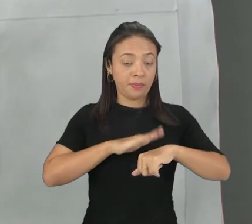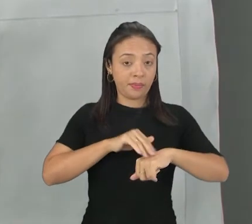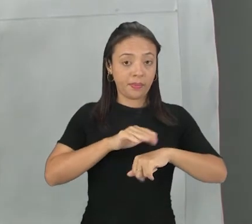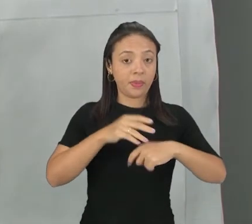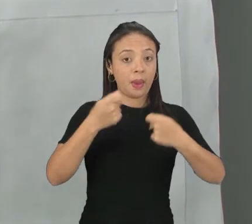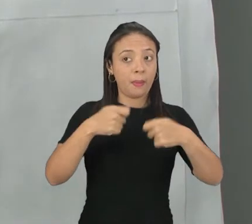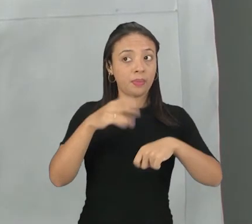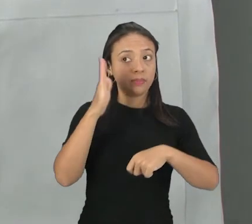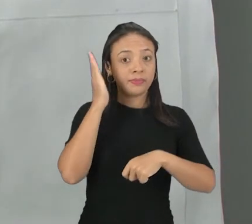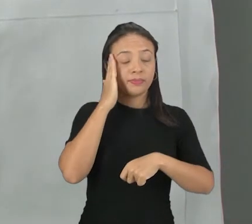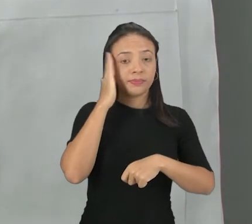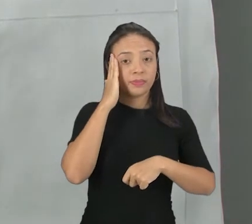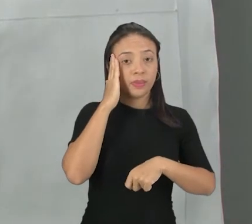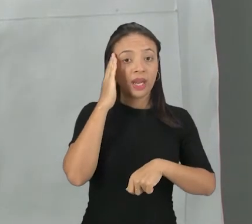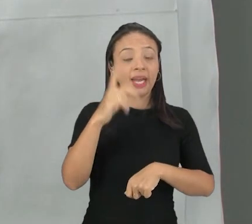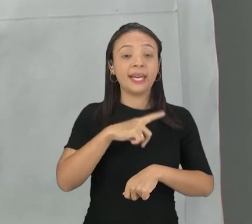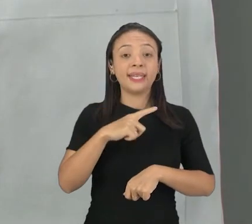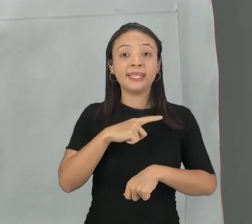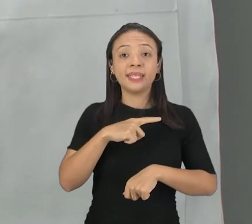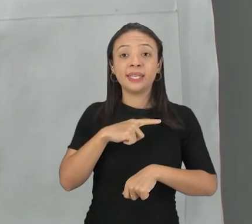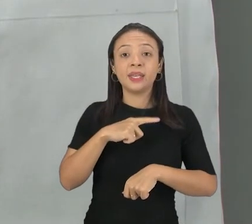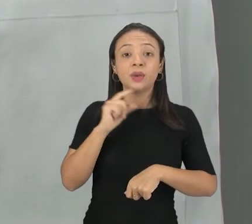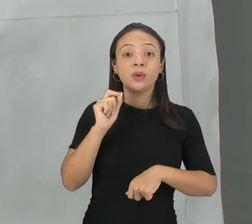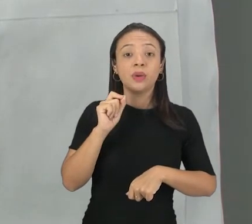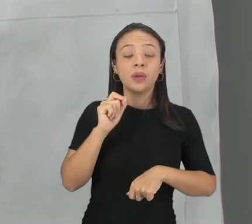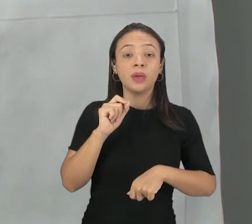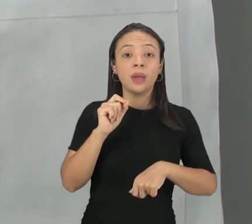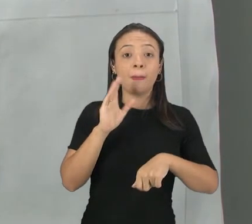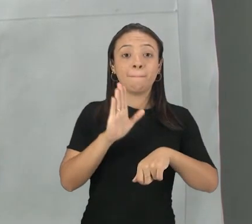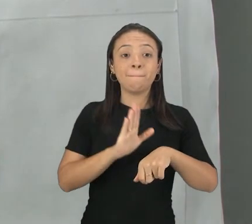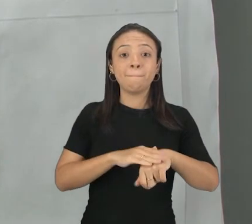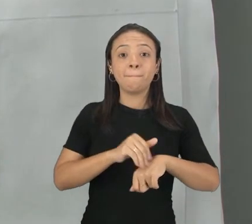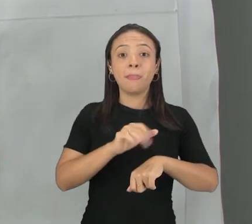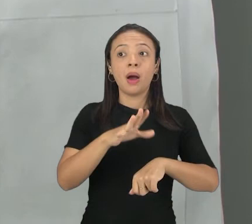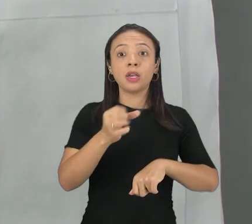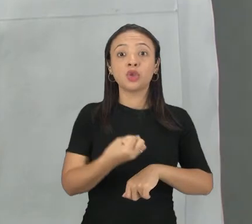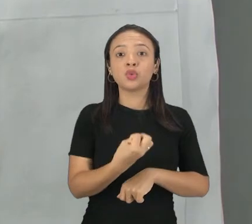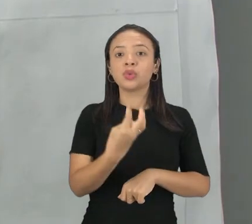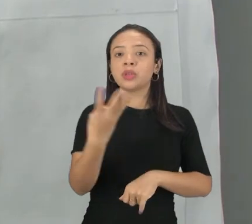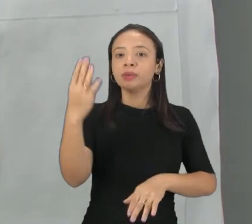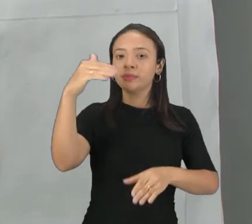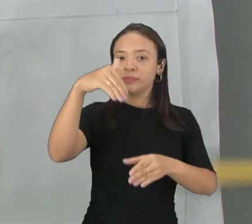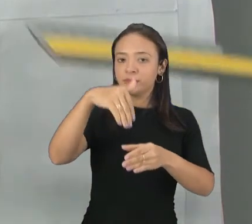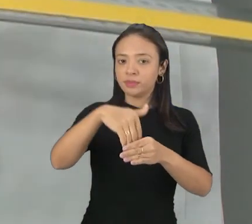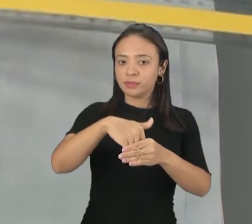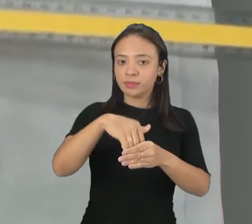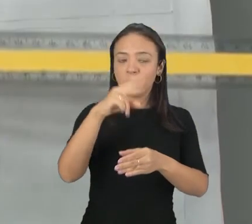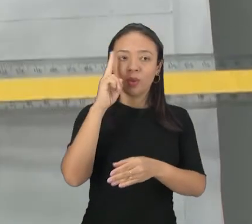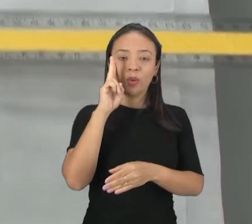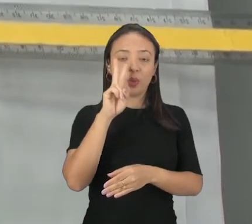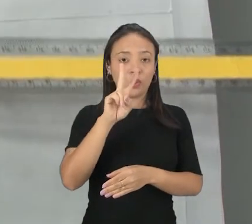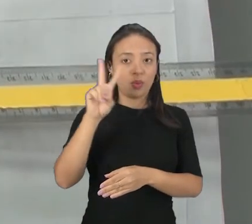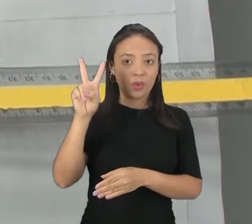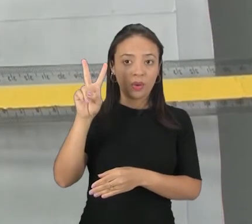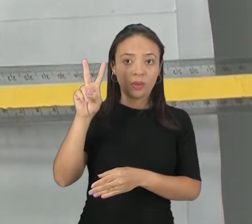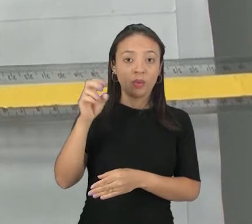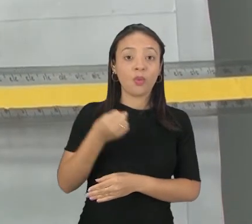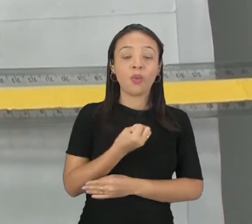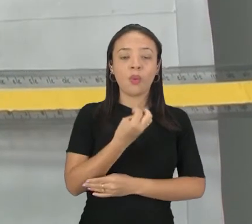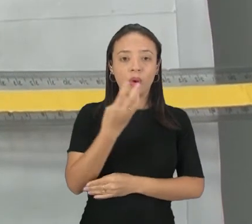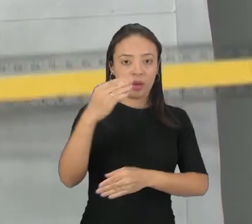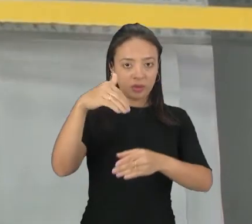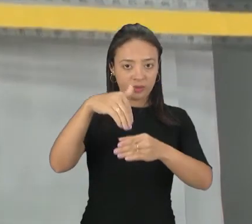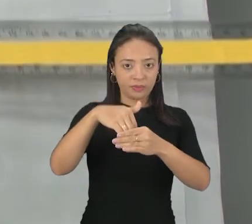temos que perceber que será que ela Atração que teve maior quantidade de voz olhando aqui para a